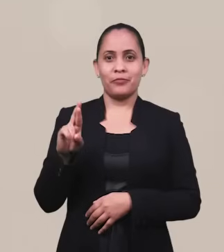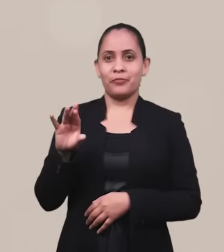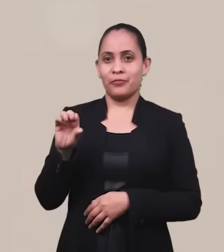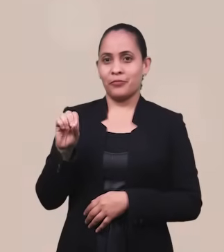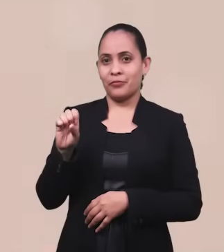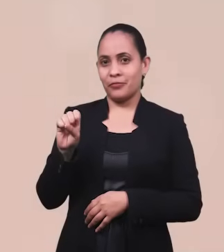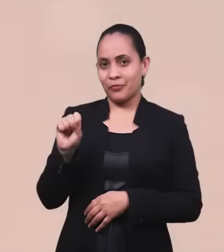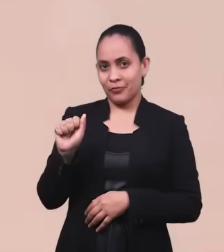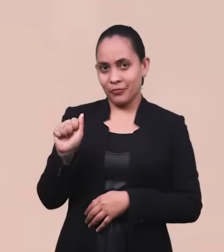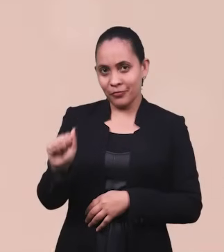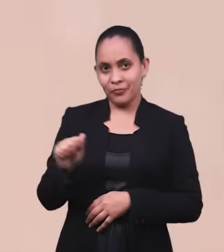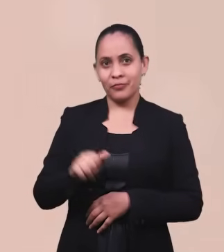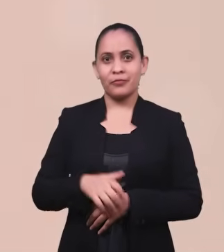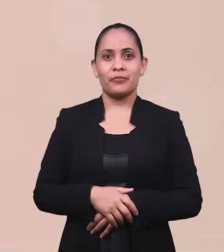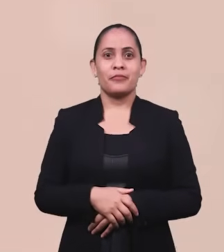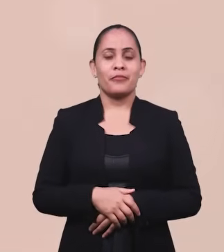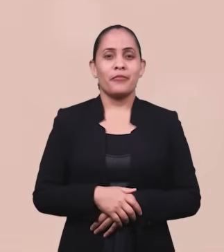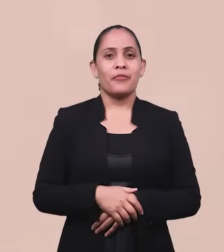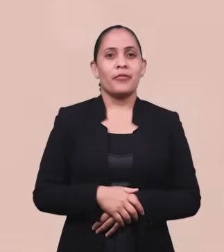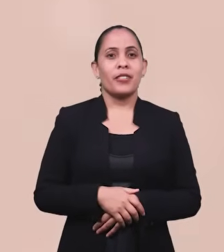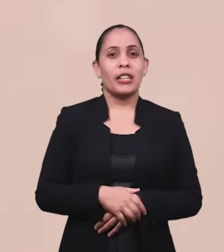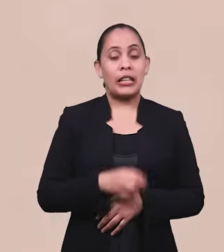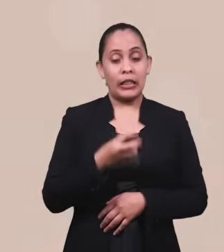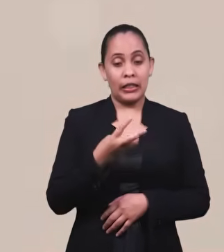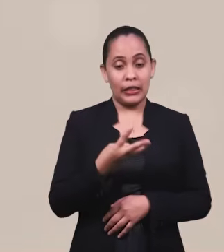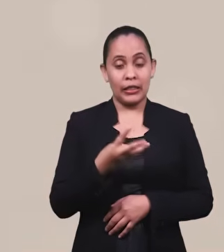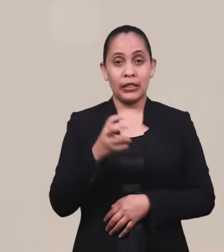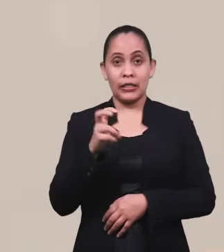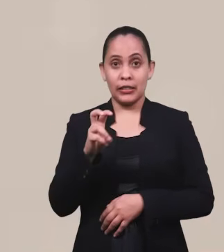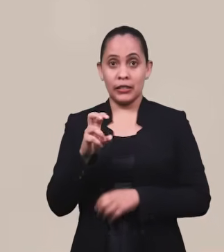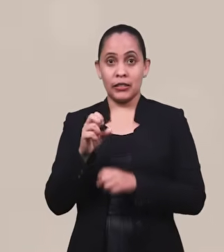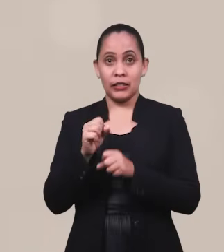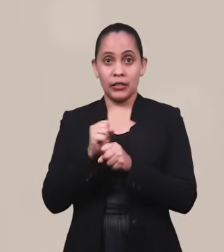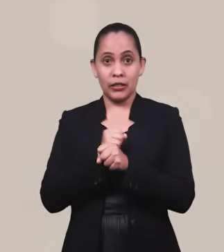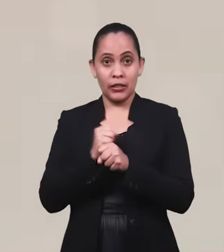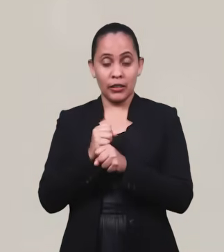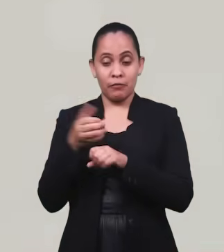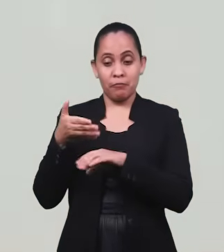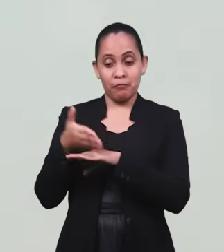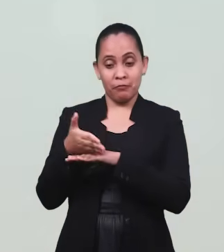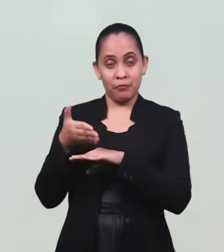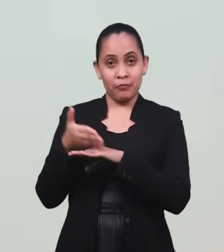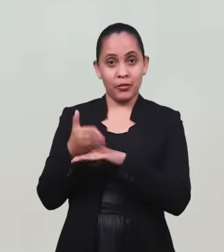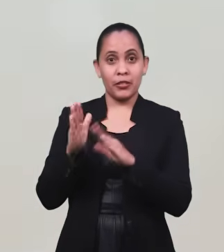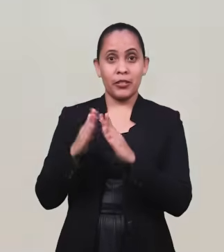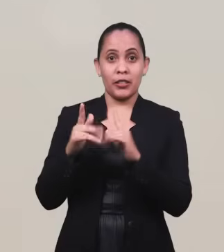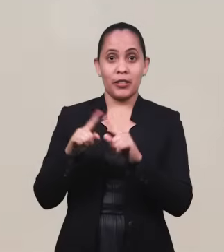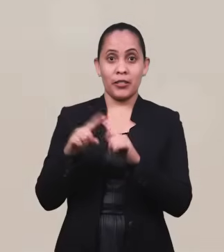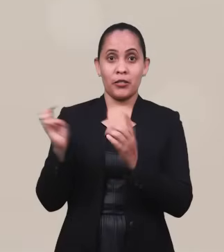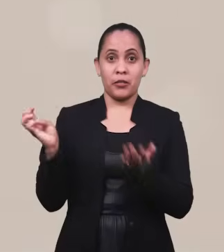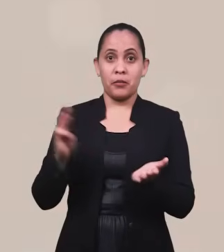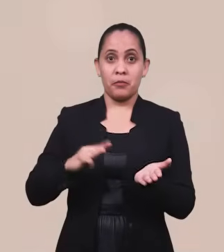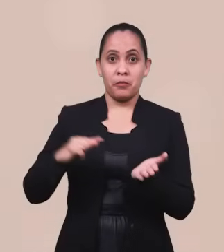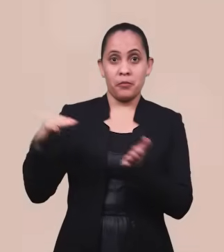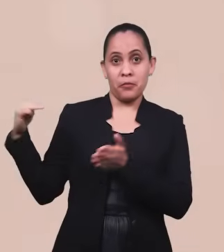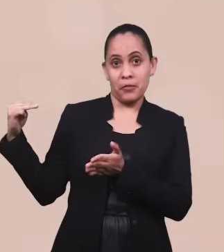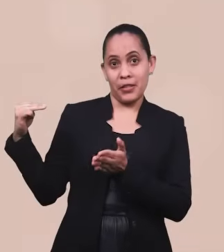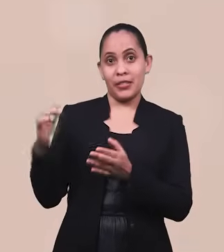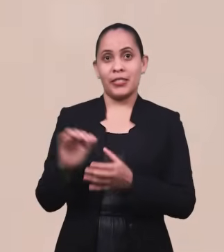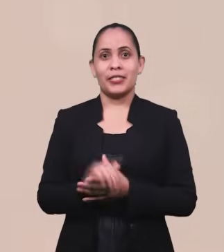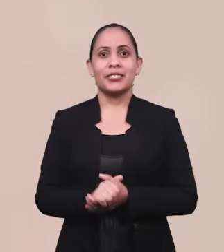Rosa. Faz 35 anos que eu estou nessa obra e a minha